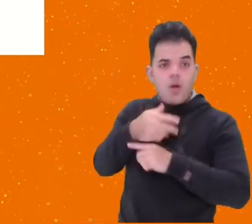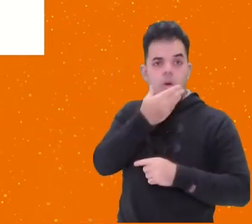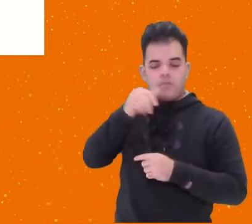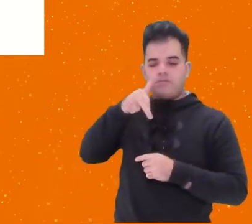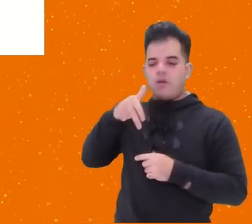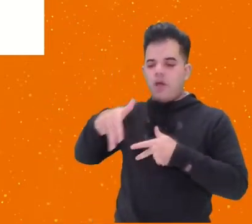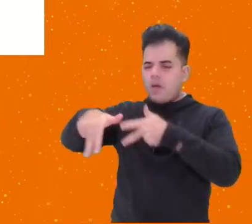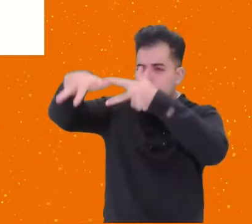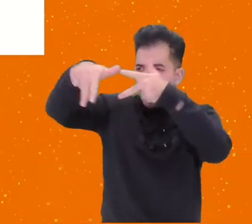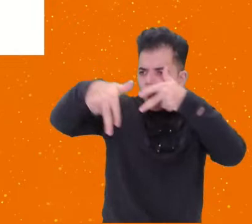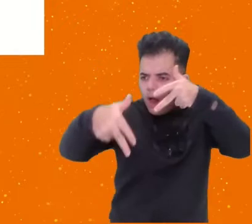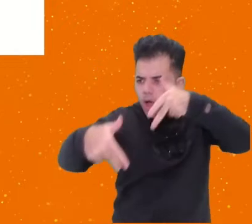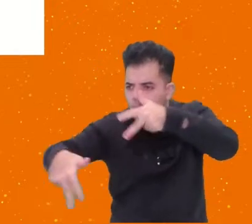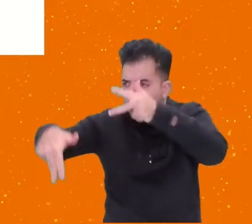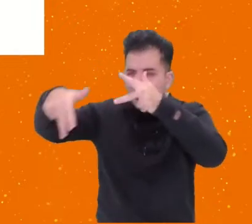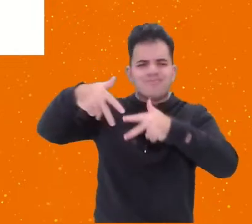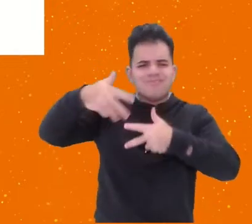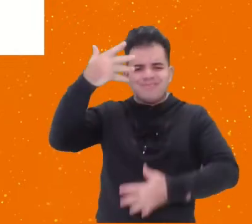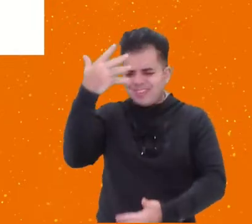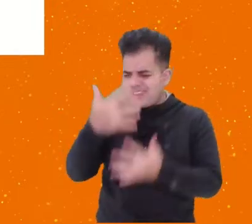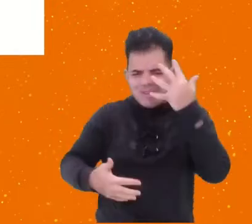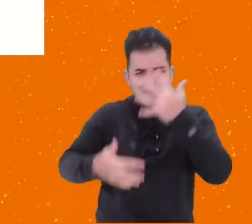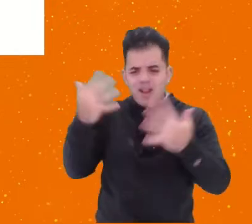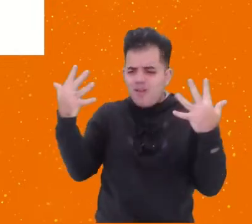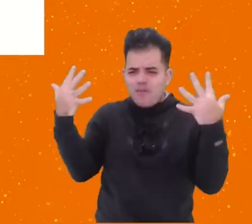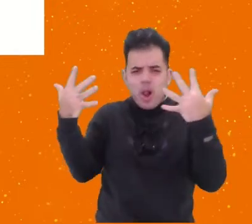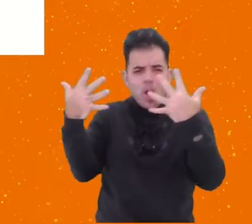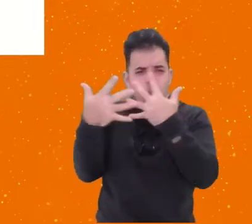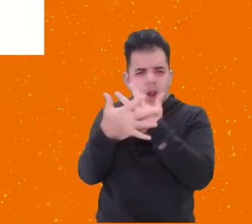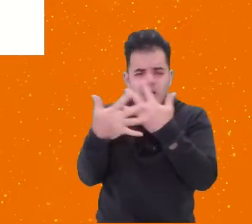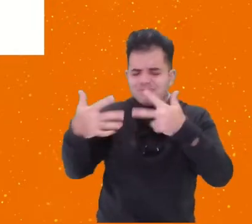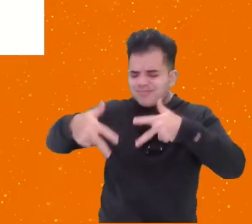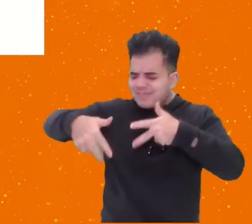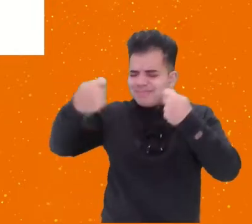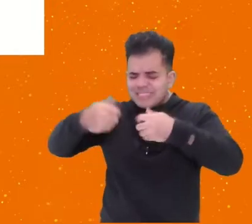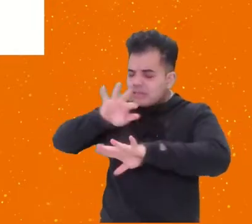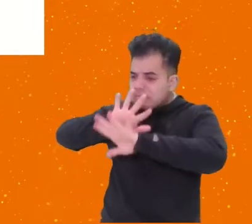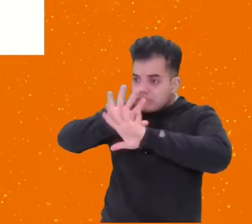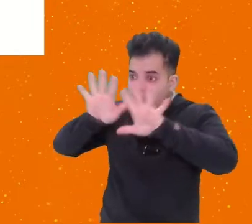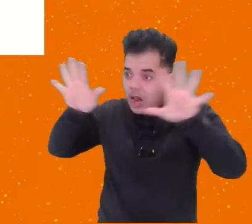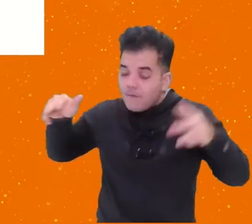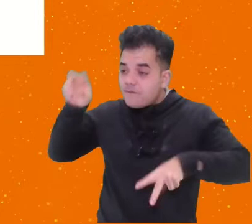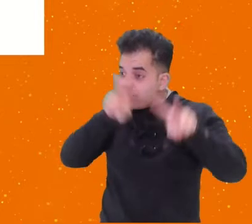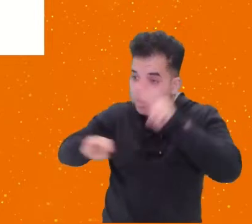frente ou para trás, pode ser uma catástrofe, né? Também esse ponto de vista, né? Que a gente também vai tocar nesse assunto